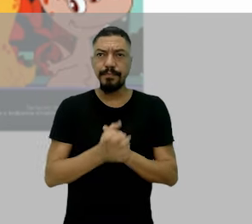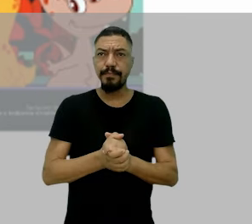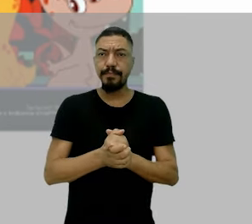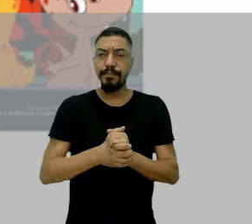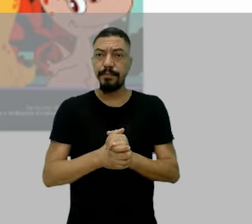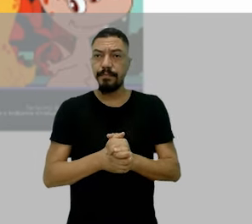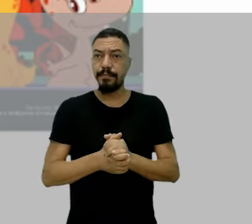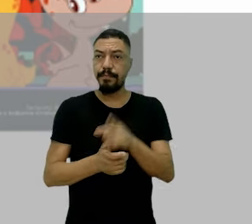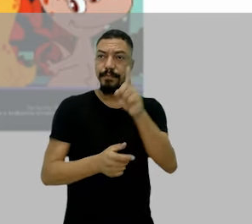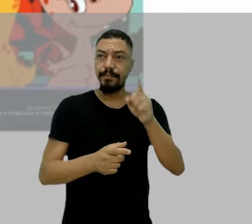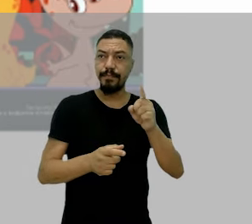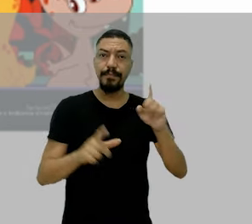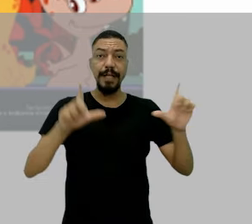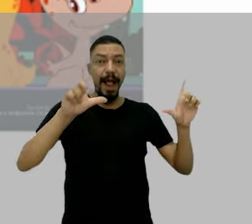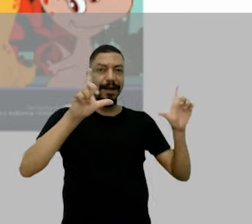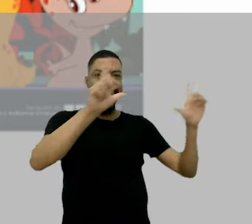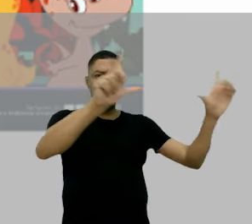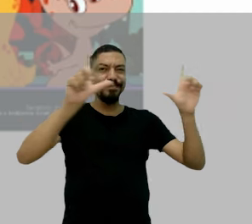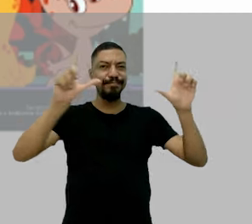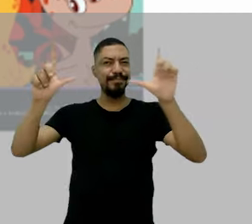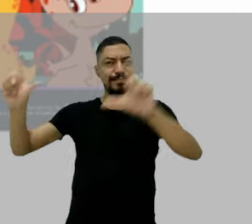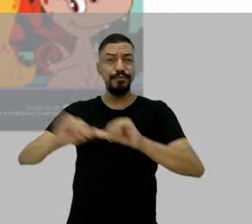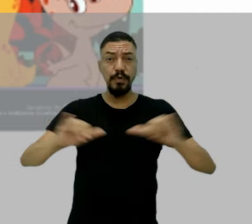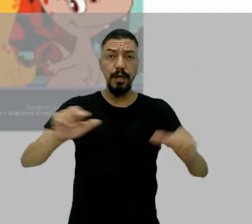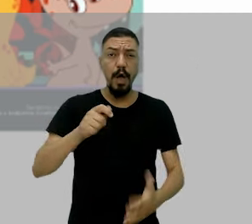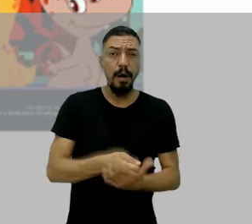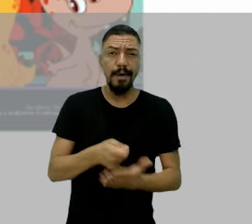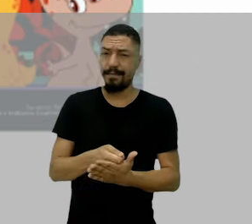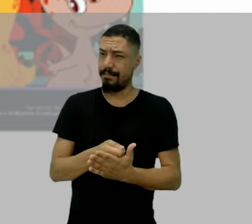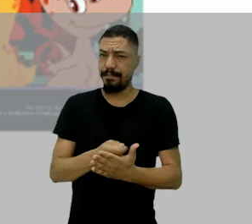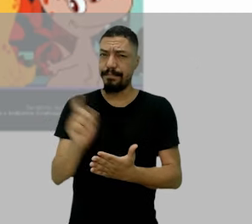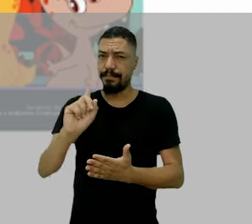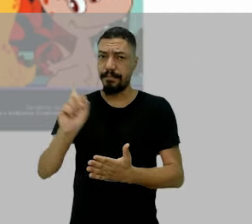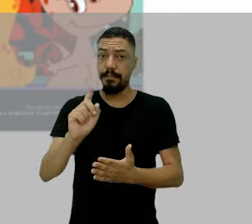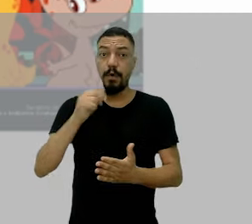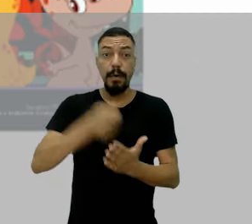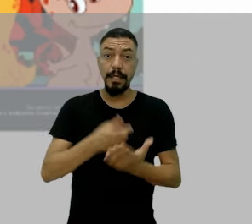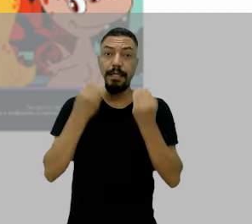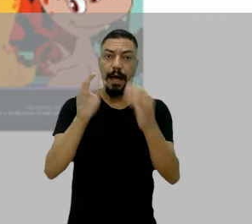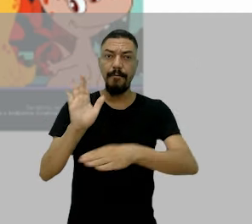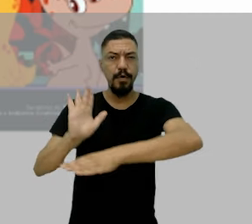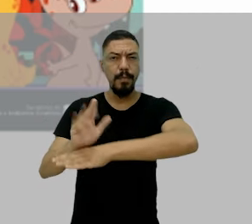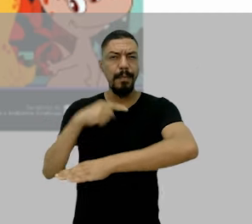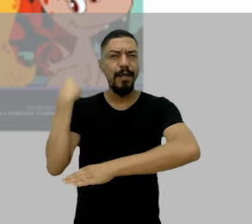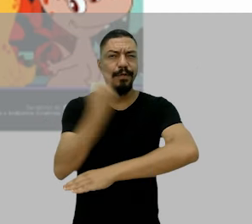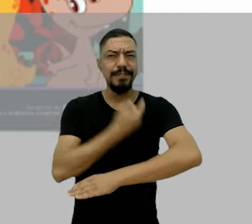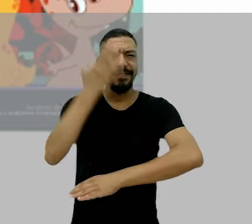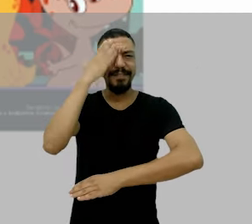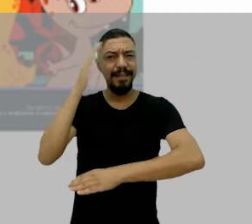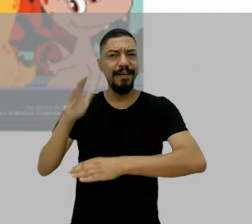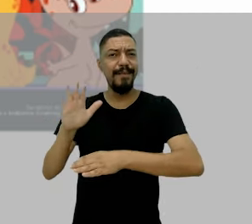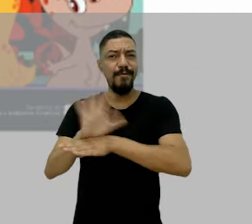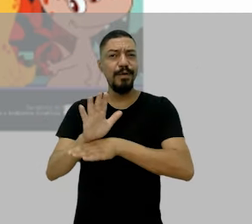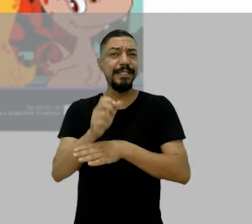cartaz. Cartaz é informação. Não é obrigatório entregar filme, mas a gente sabe que filme sem cartaz não